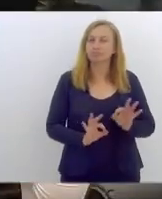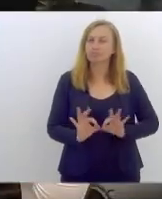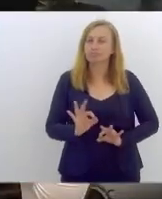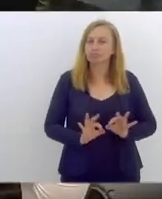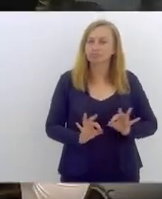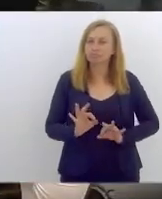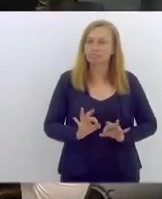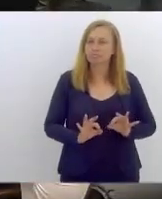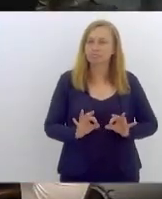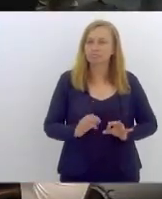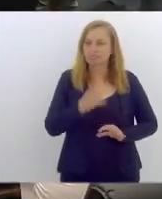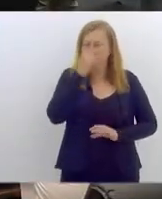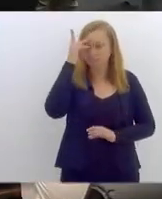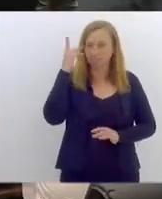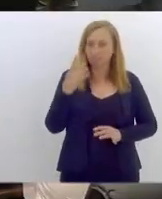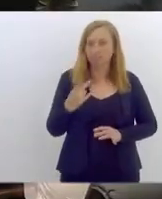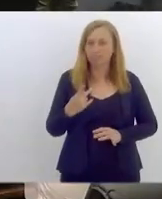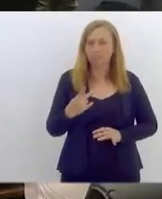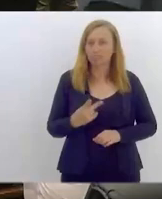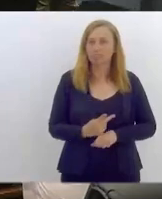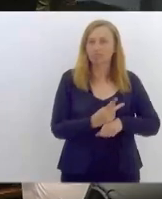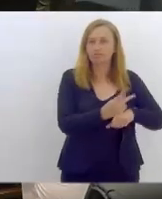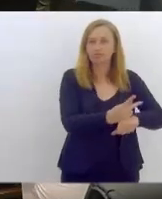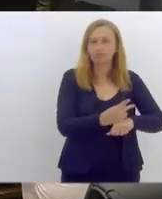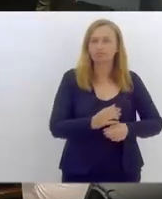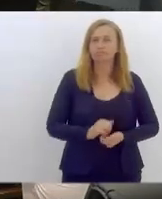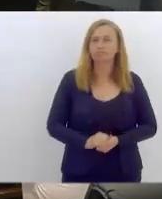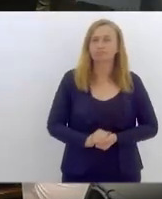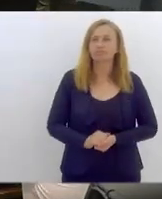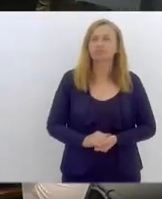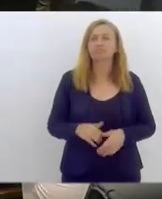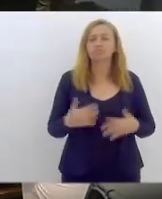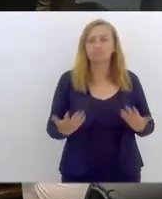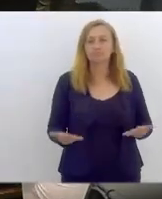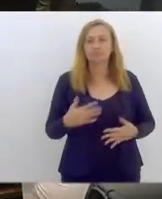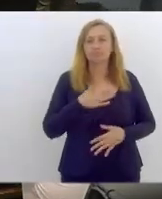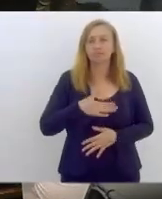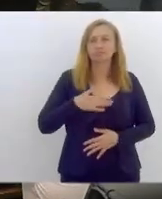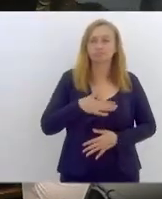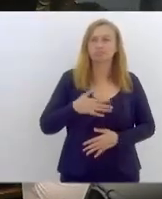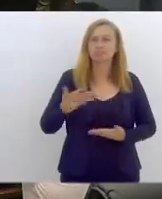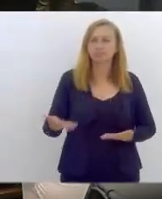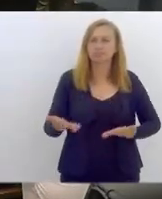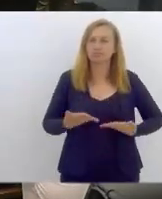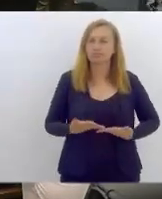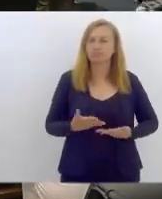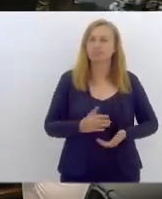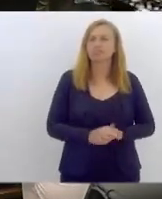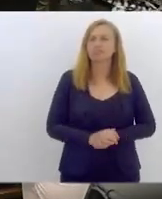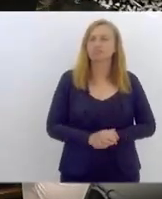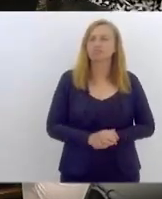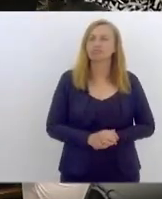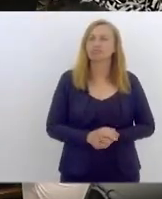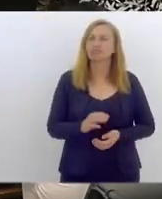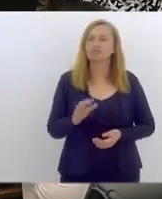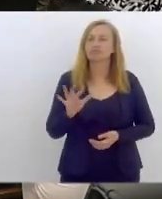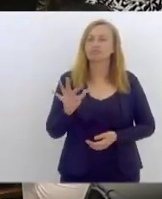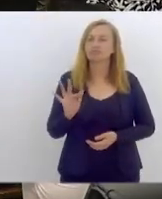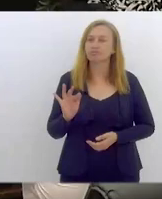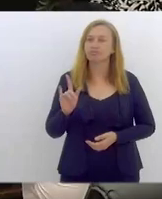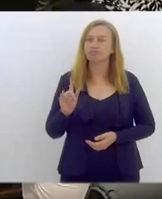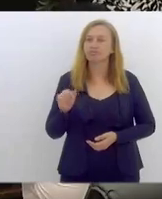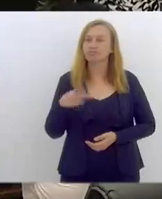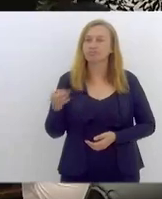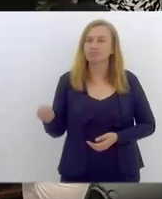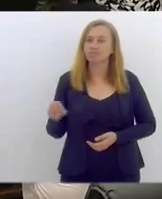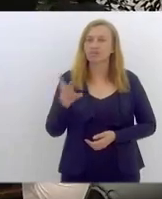Organizando as pessoas para entregar o prêmio Marielle Franco. Então, gostaria de convidar a Fundação Rosa